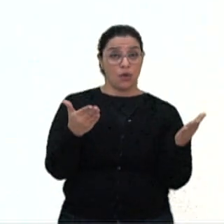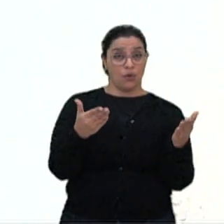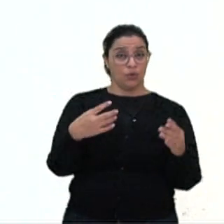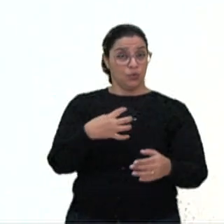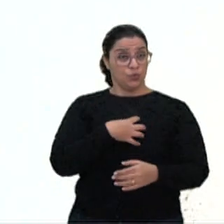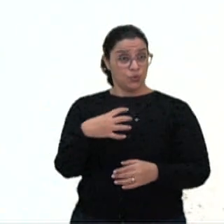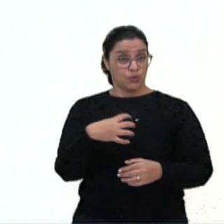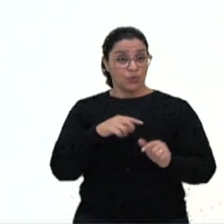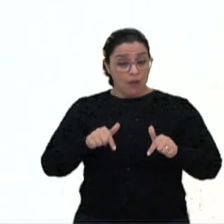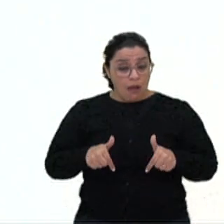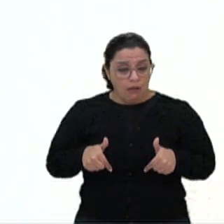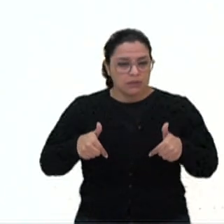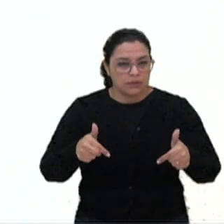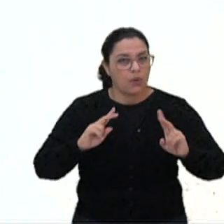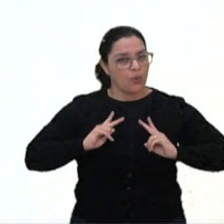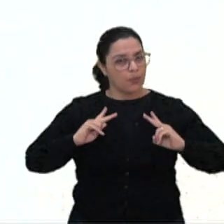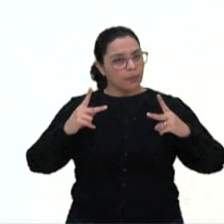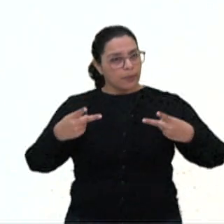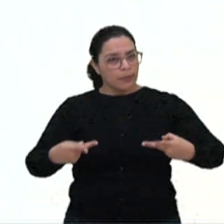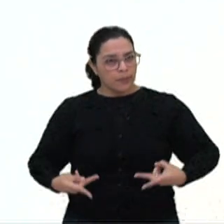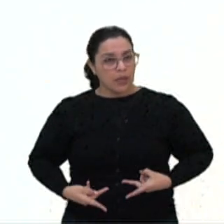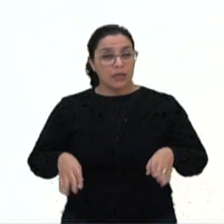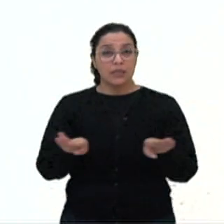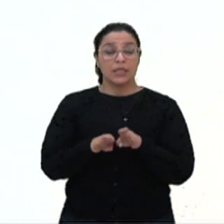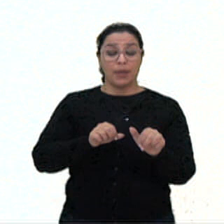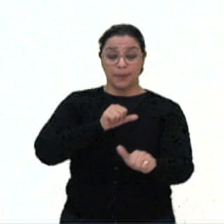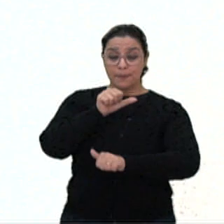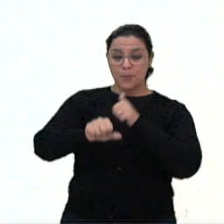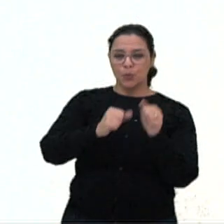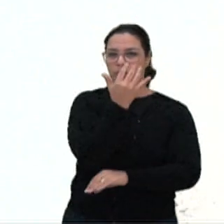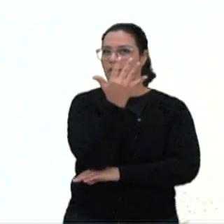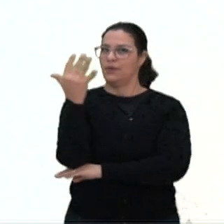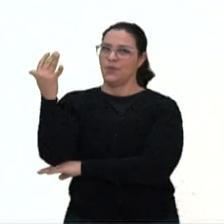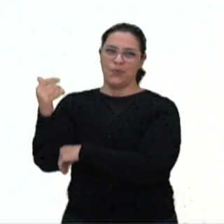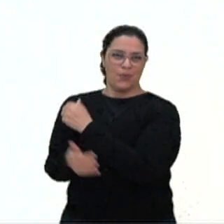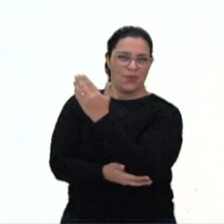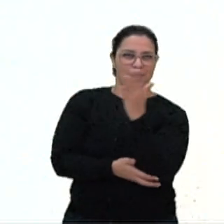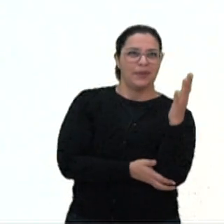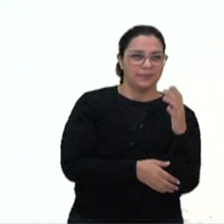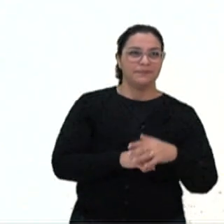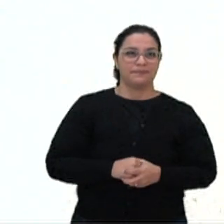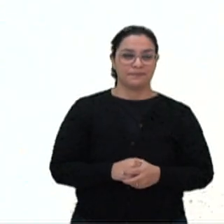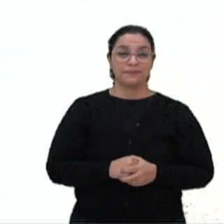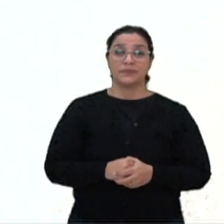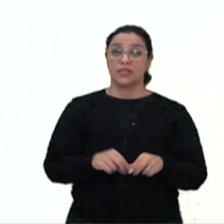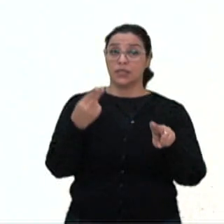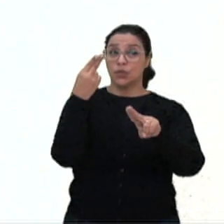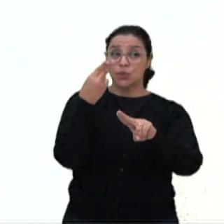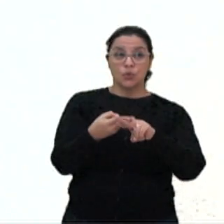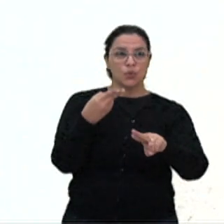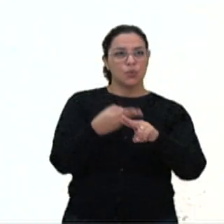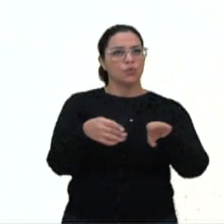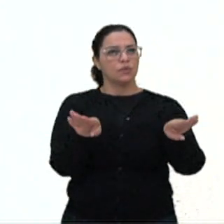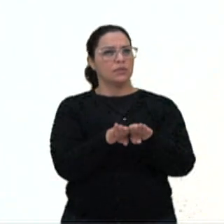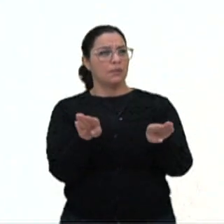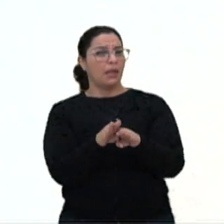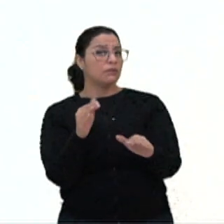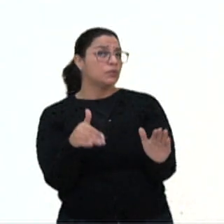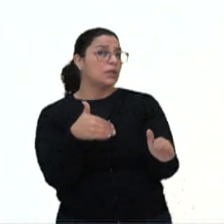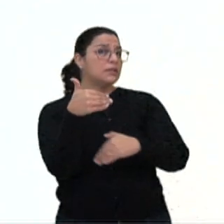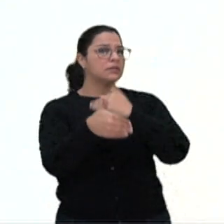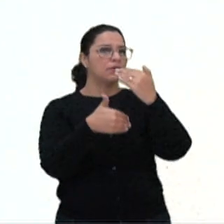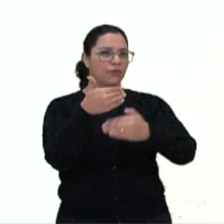pelas quais as ações humanas transformam o meio natural e utilizam deste para o